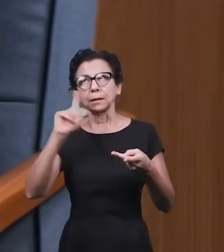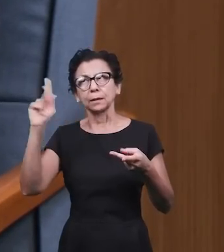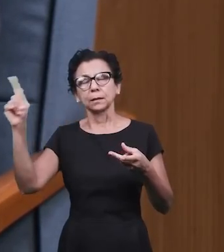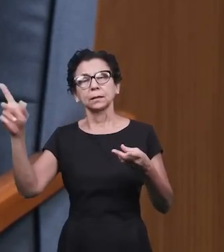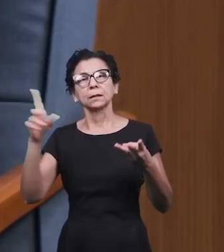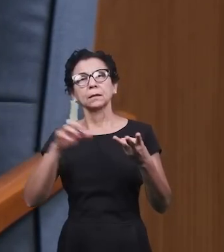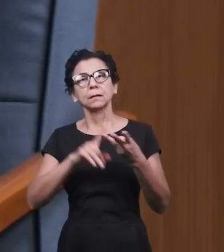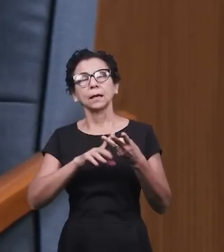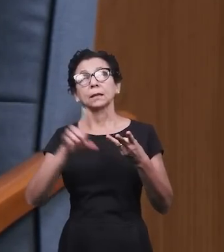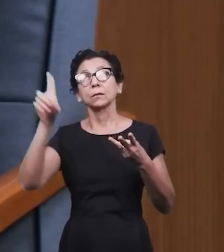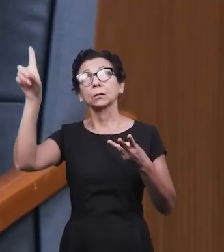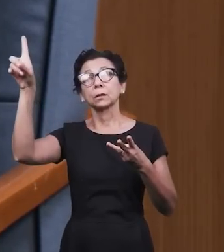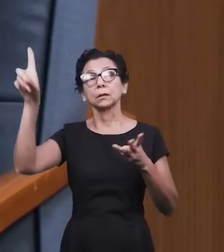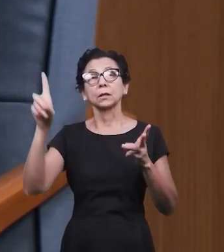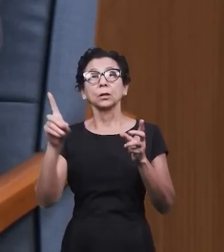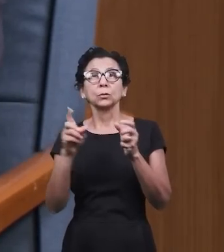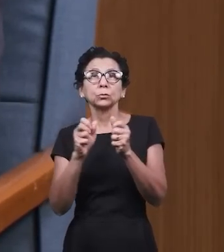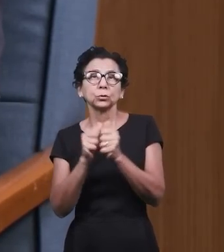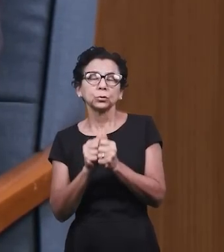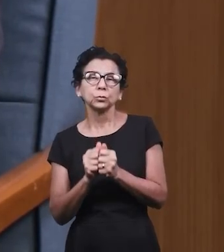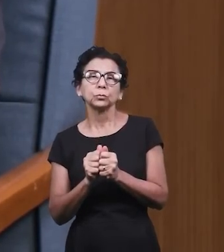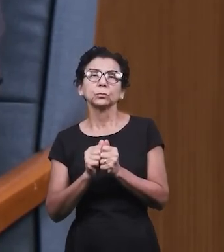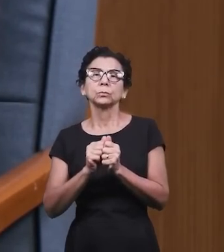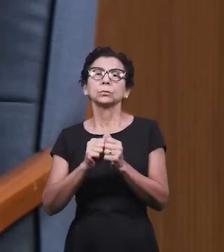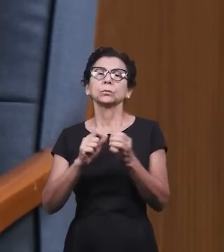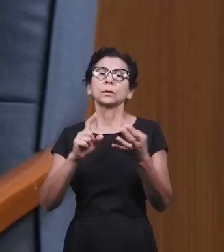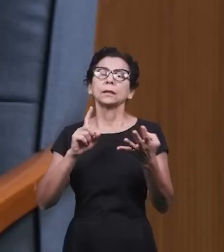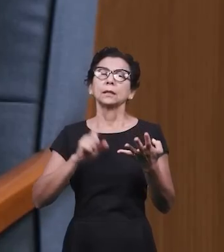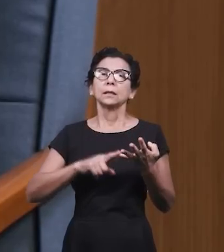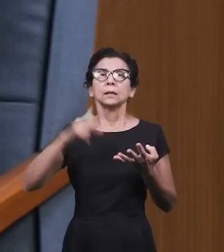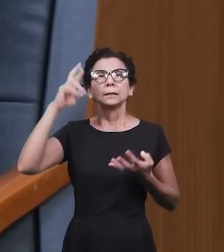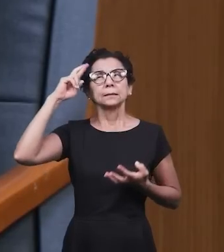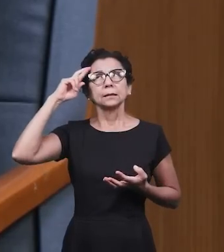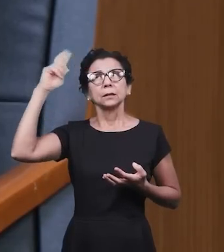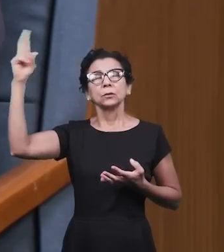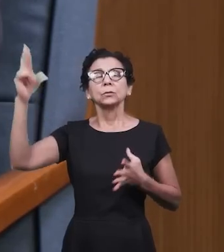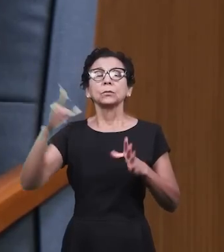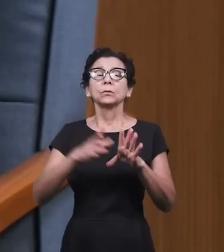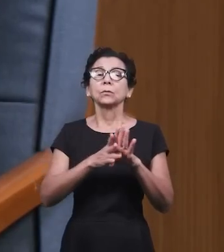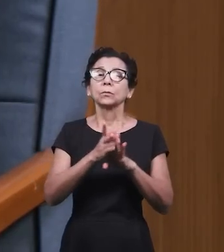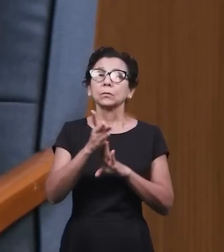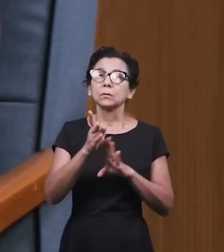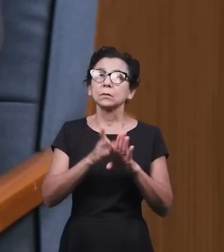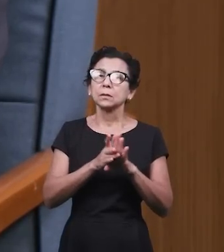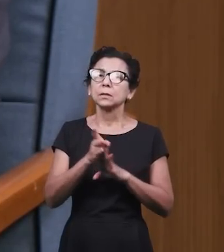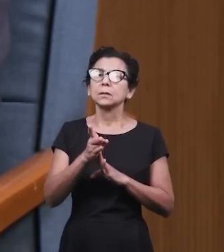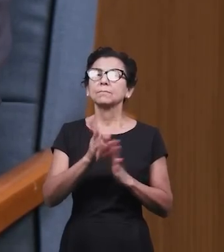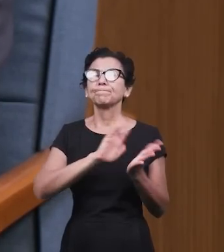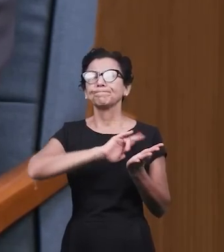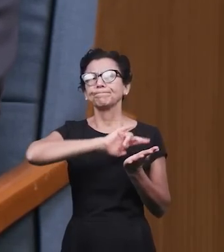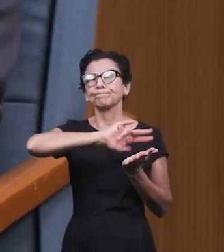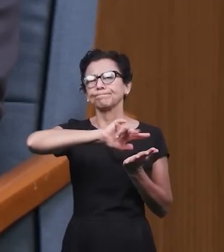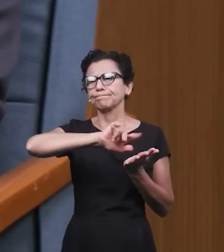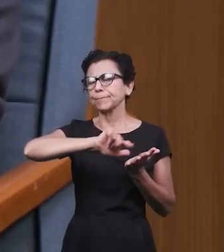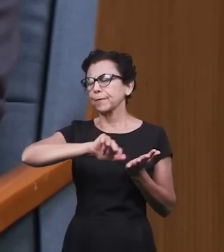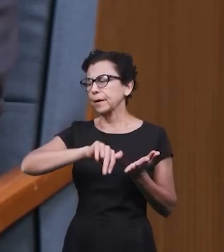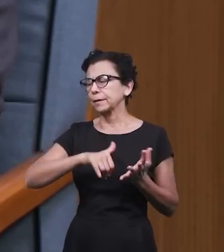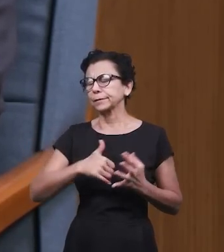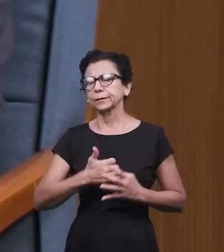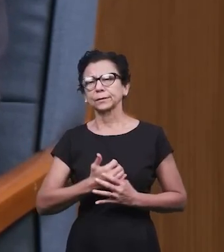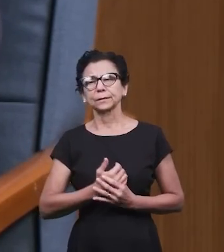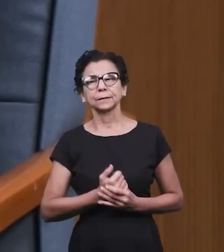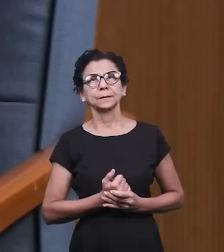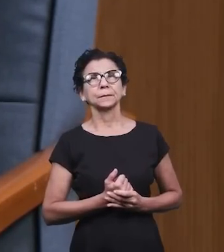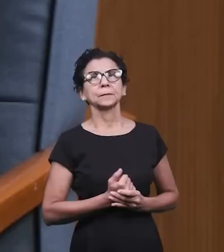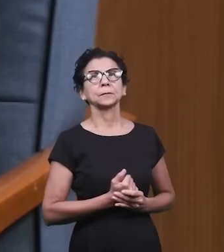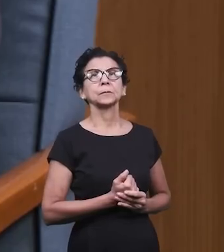eternidade, Emanuel, Rei dos reis, Senhor dos senhores, Conselheiro. Há, na